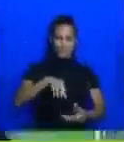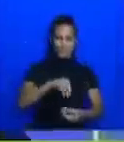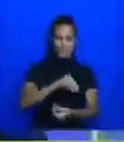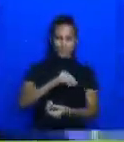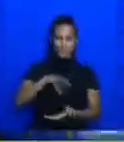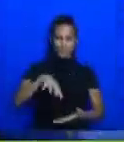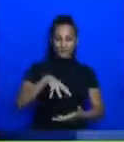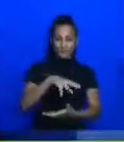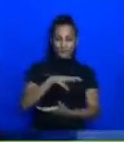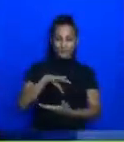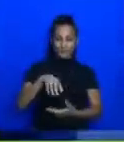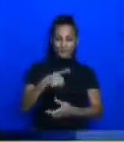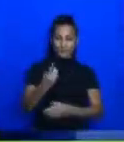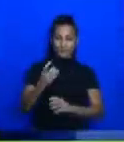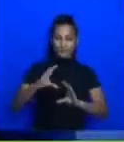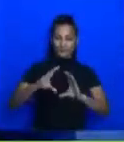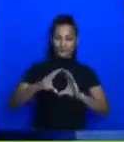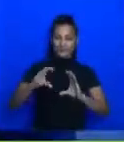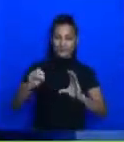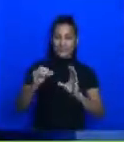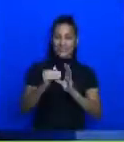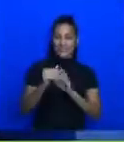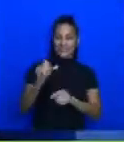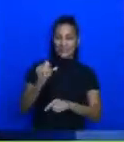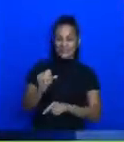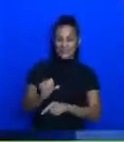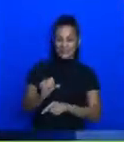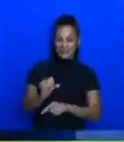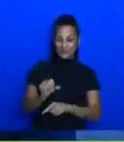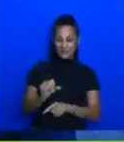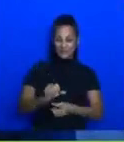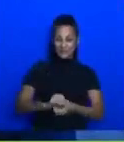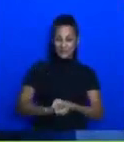Globo recarregado, embaralhando. 10 bolas numeradas de 0 a 9.